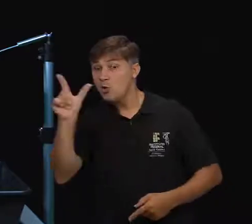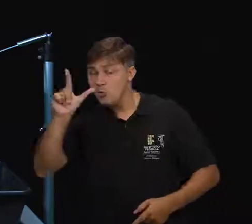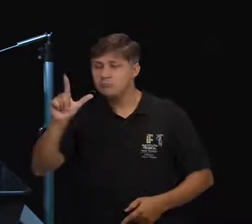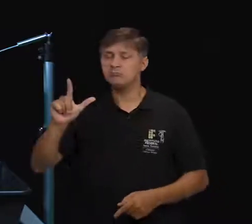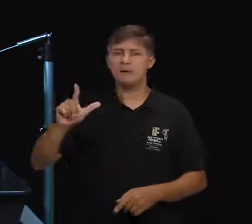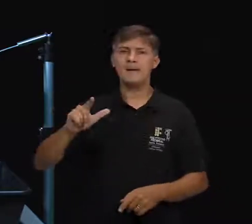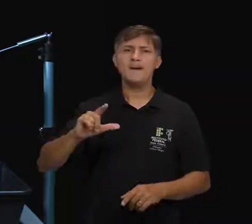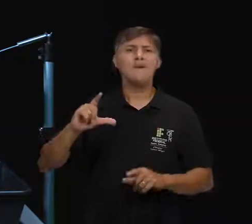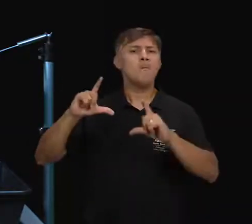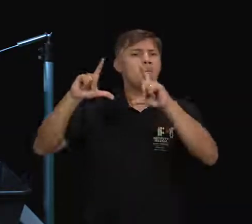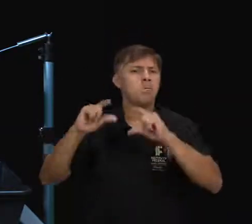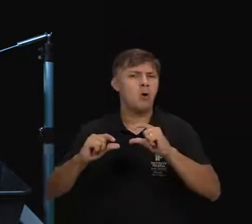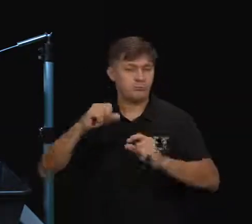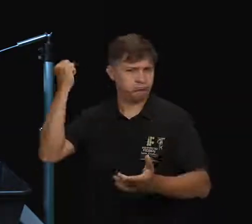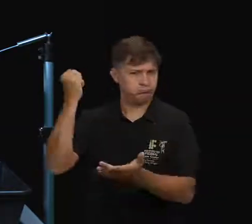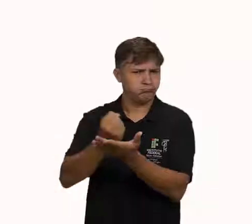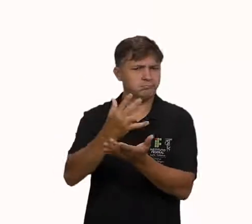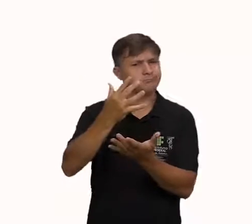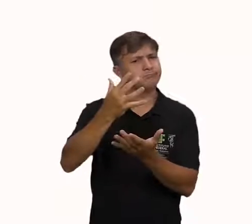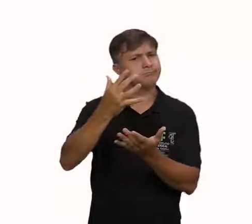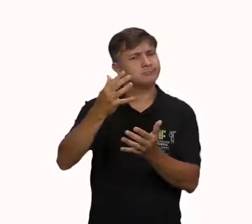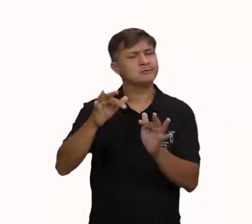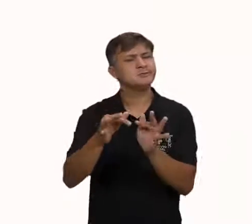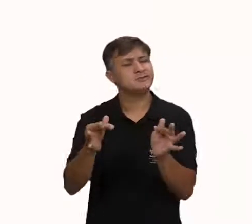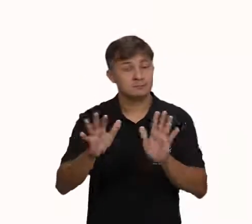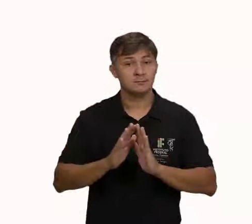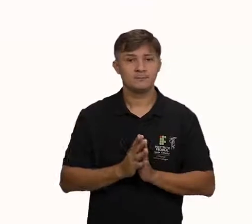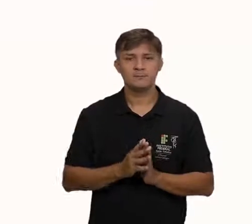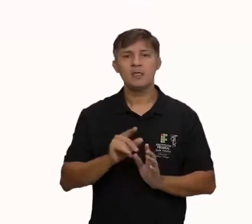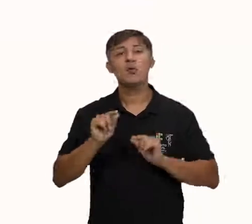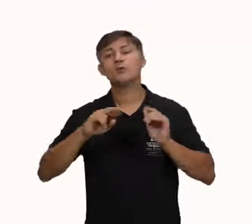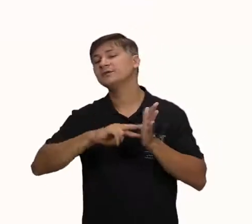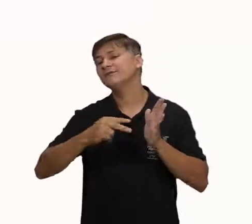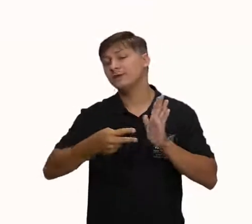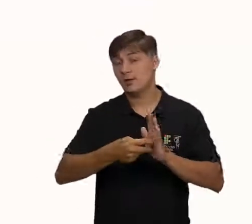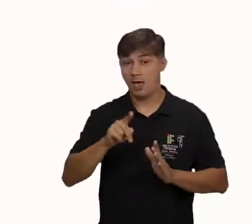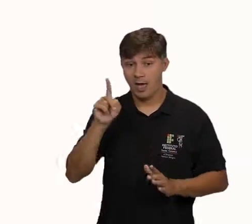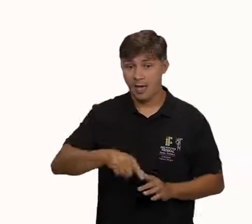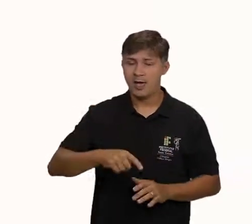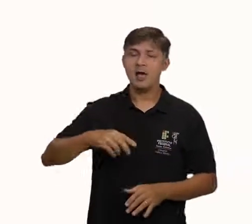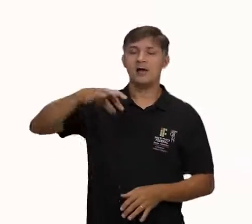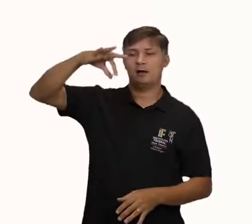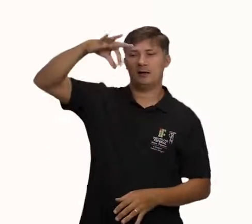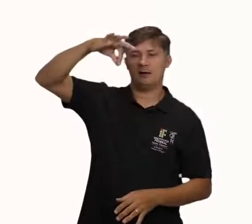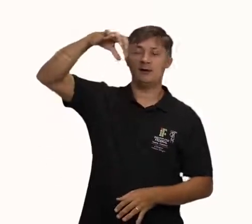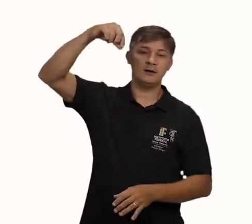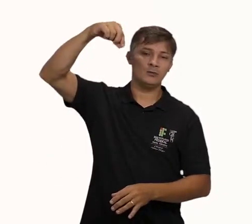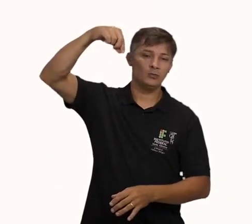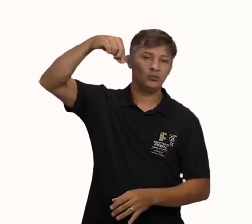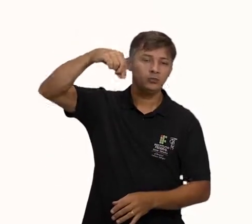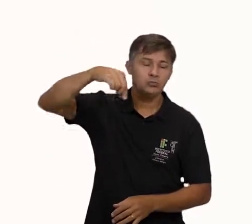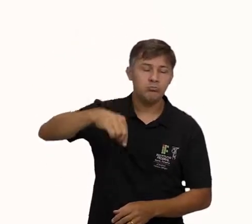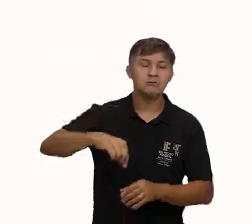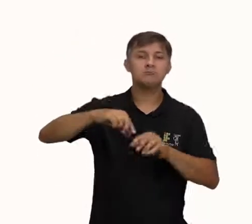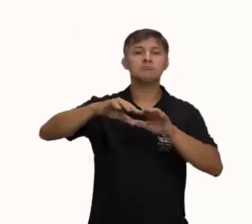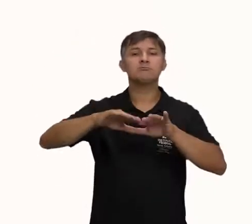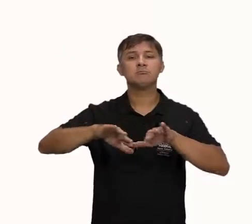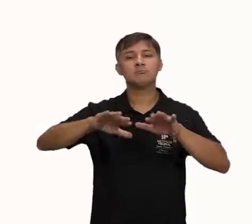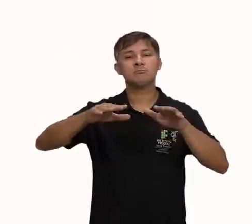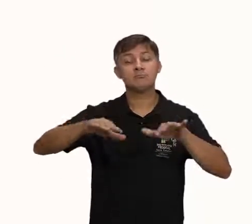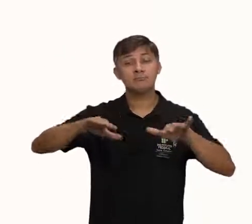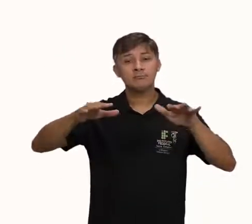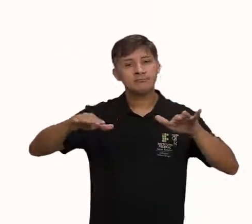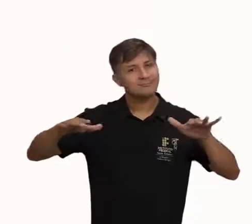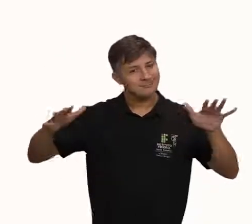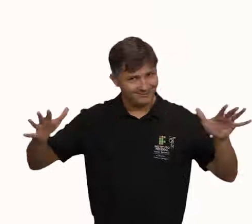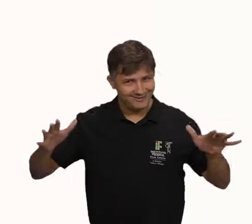os splashes de baixo impacto. O que são os splashes de baixo impacto? São splashes de gotas de